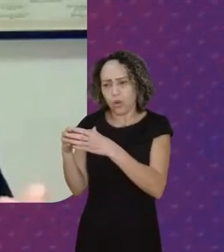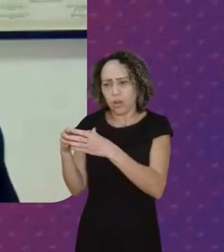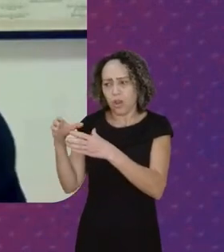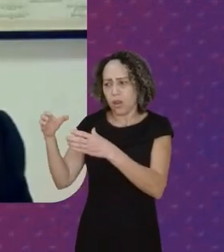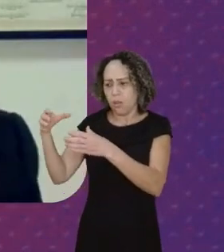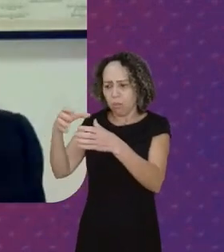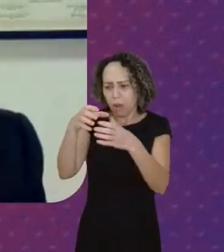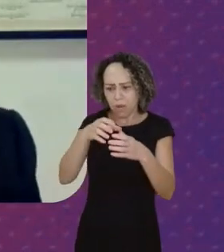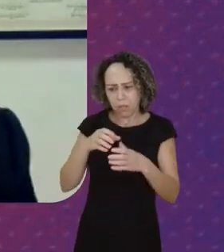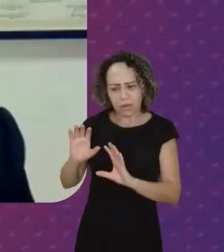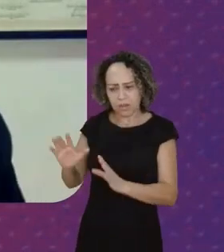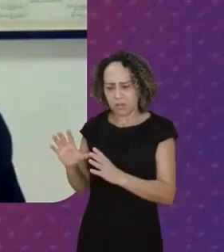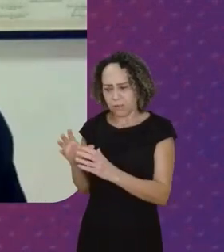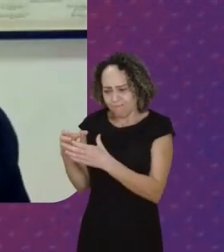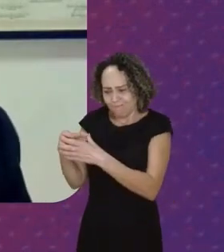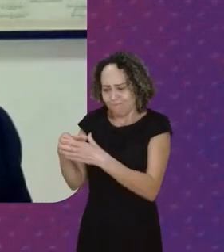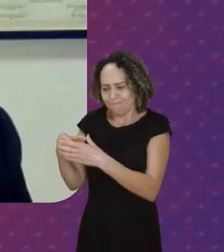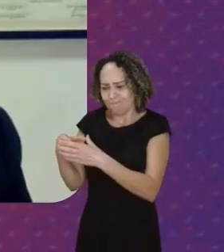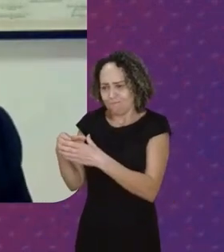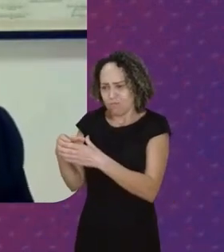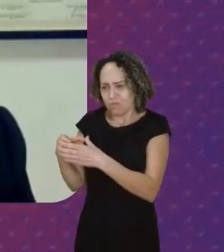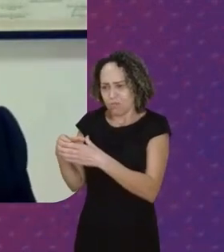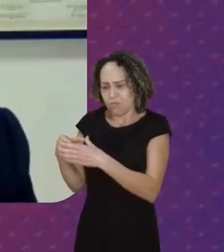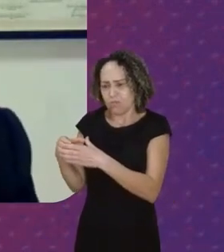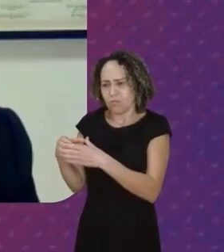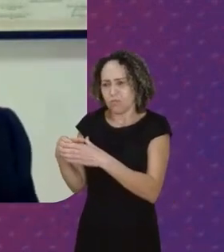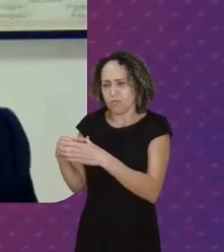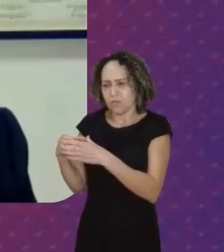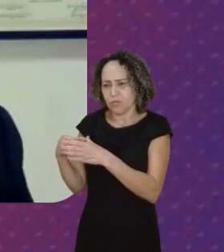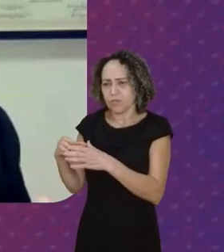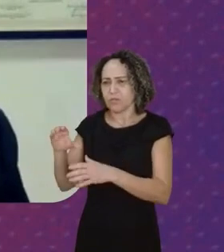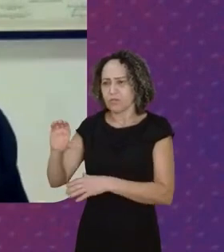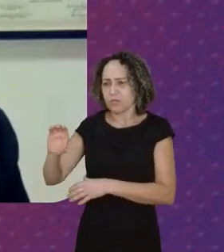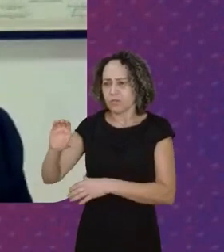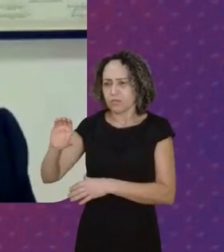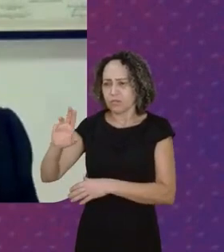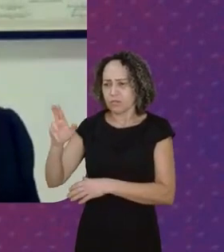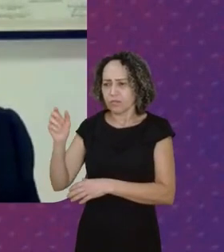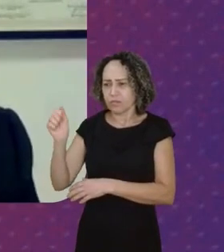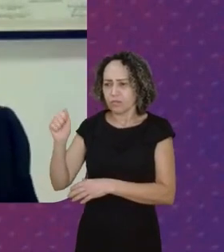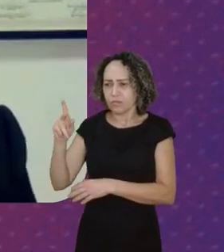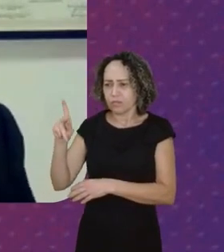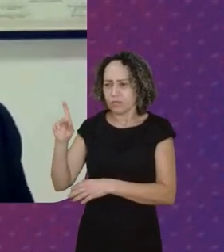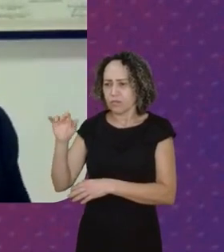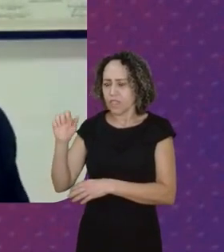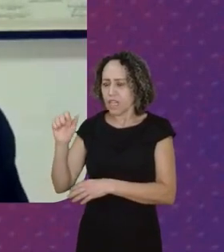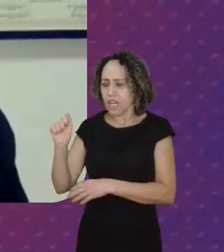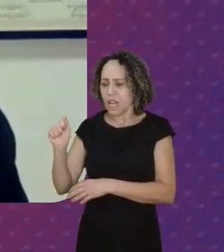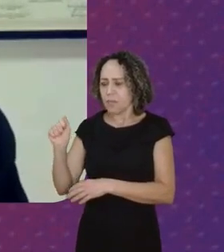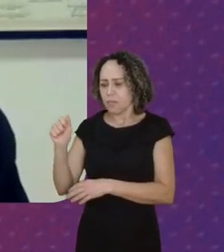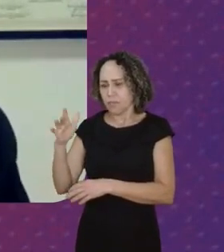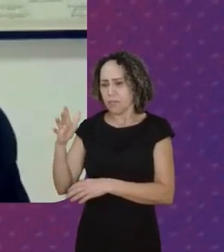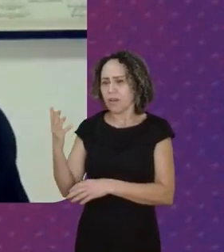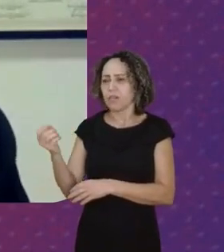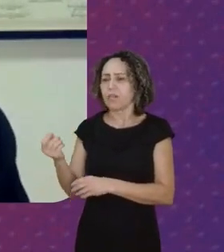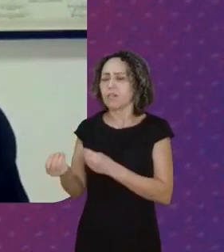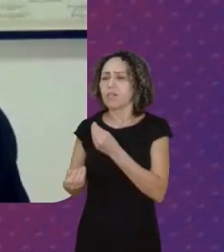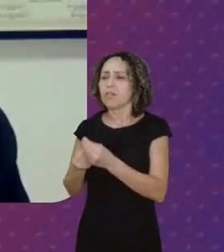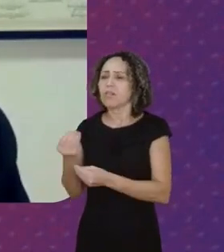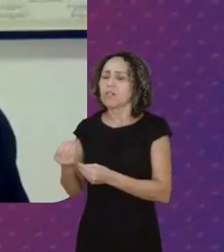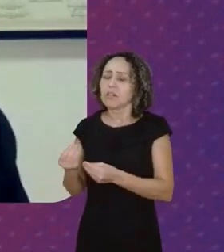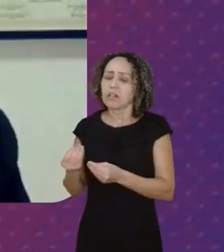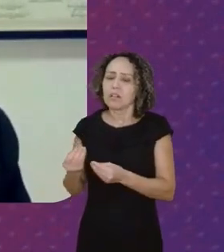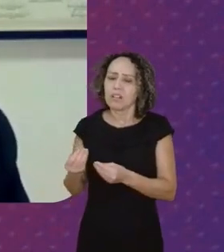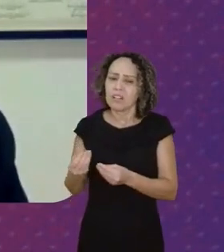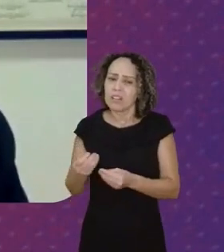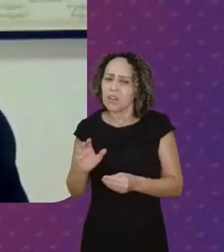falando sobre a chapa única, especialmente para o proporcional, que acho que vai ser o impacto maior, houve